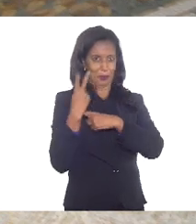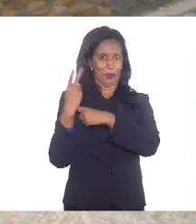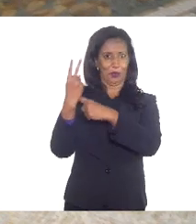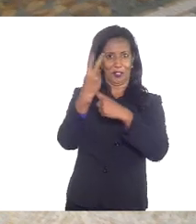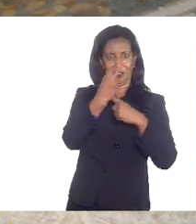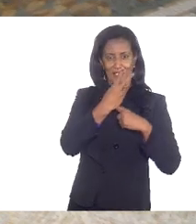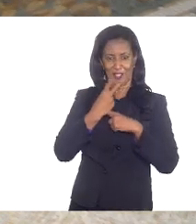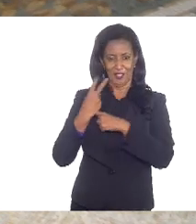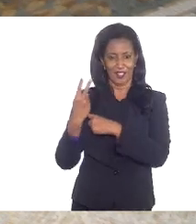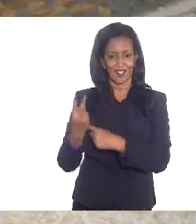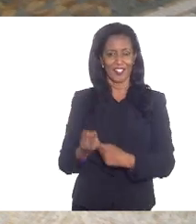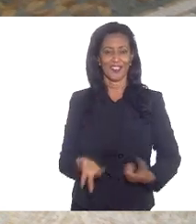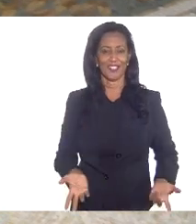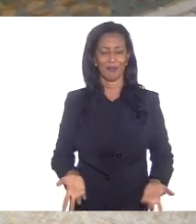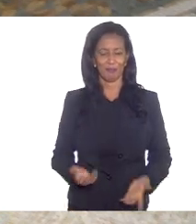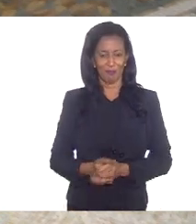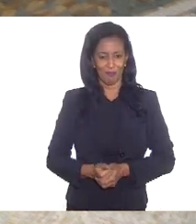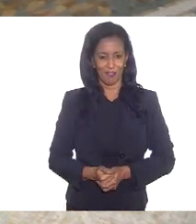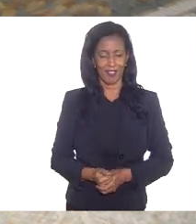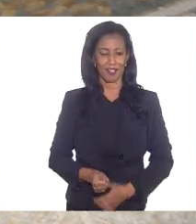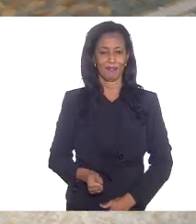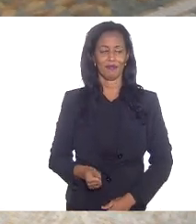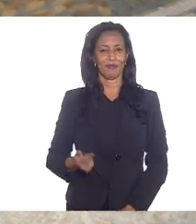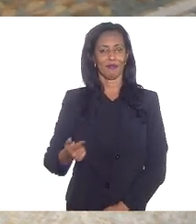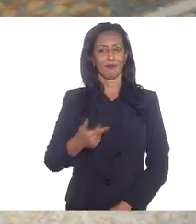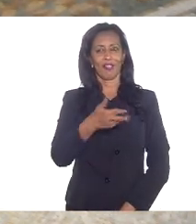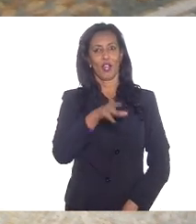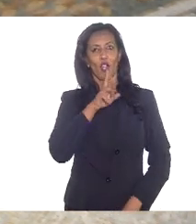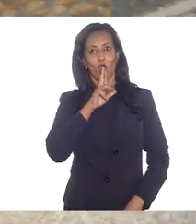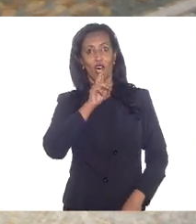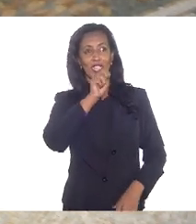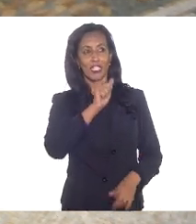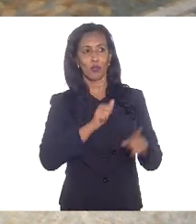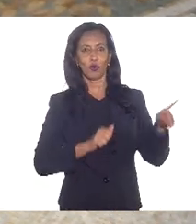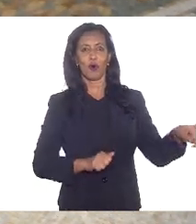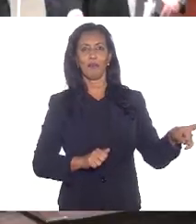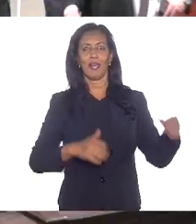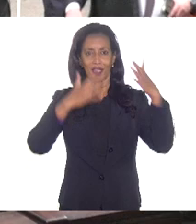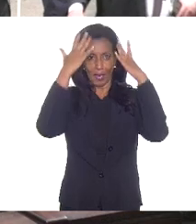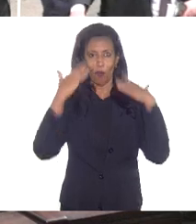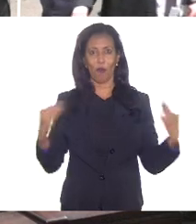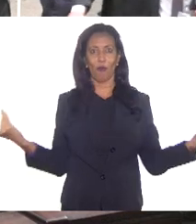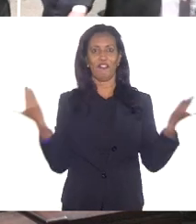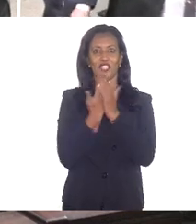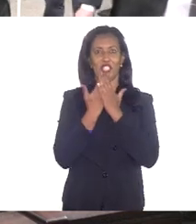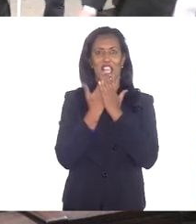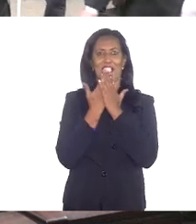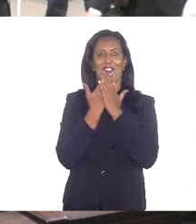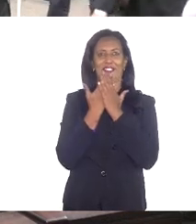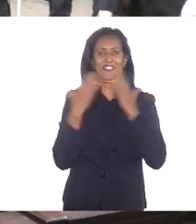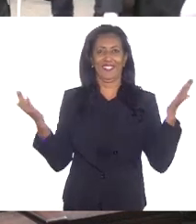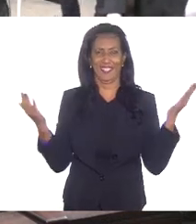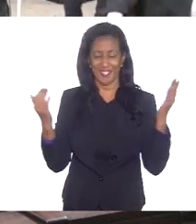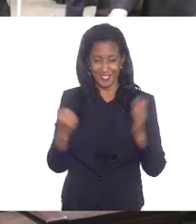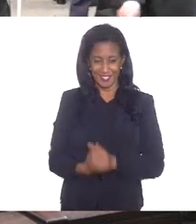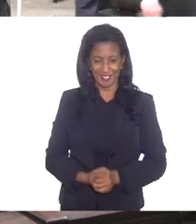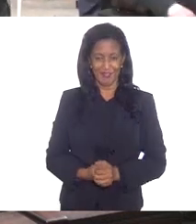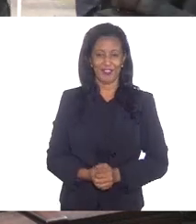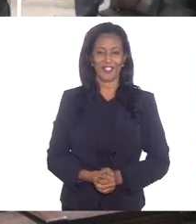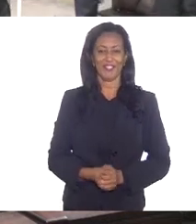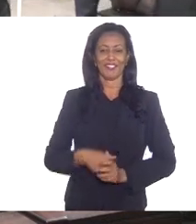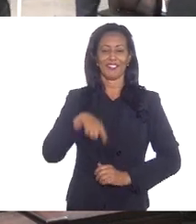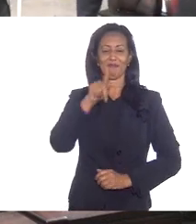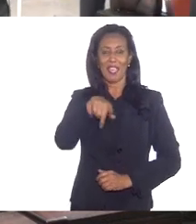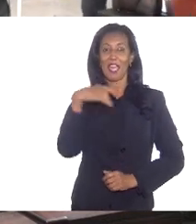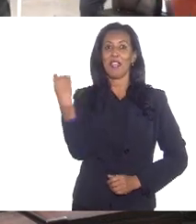como o presidente... Senhor presidente, a partir desse instante, o deputado Rodrigo Amorim está com o corpo fechado. Recebo. Pronto, e é importante Vossa Excelência